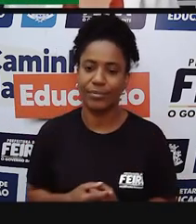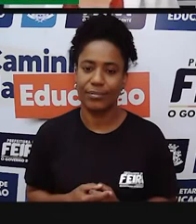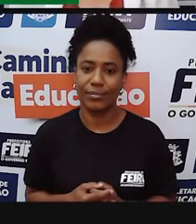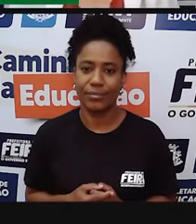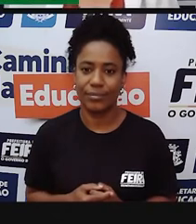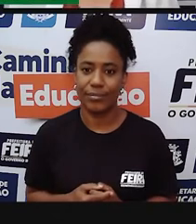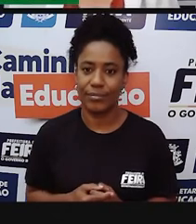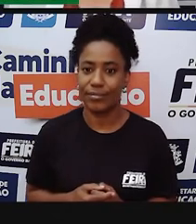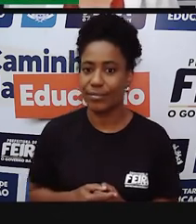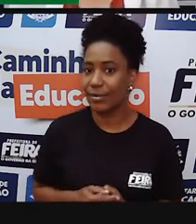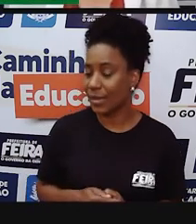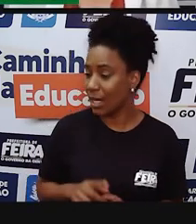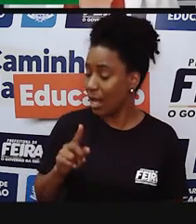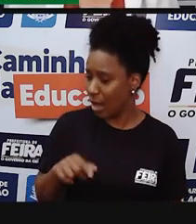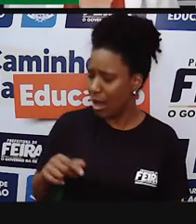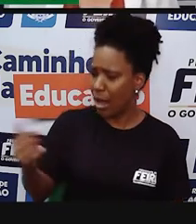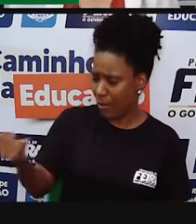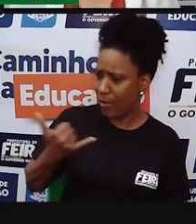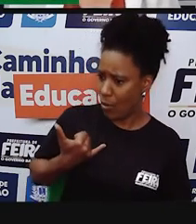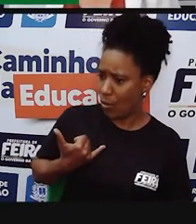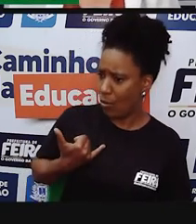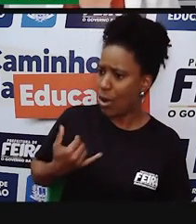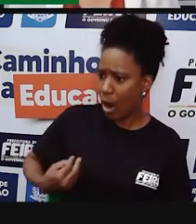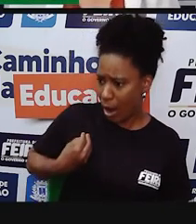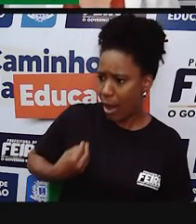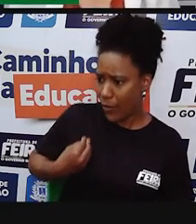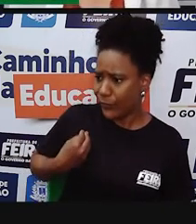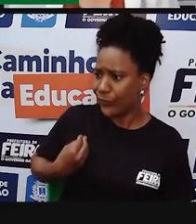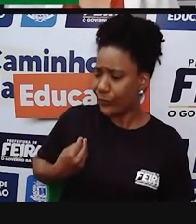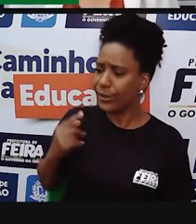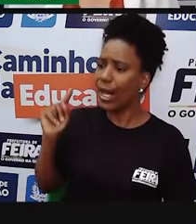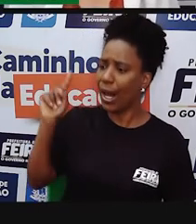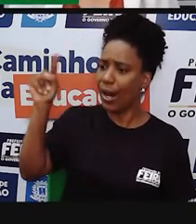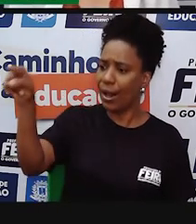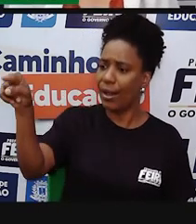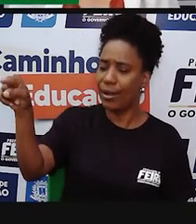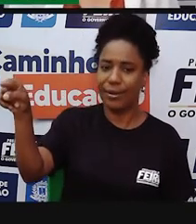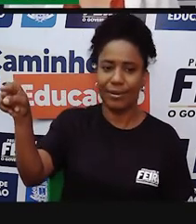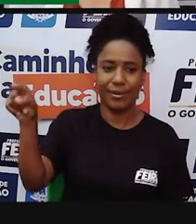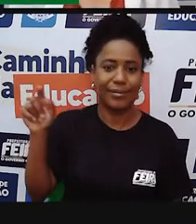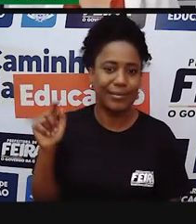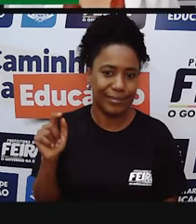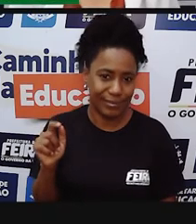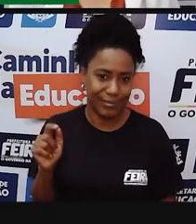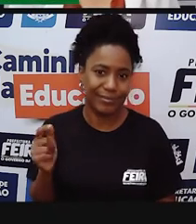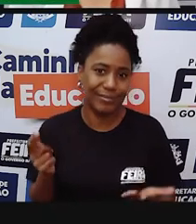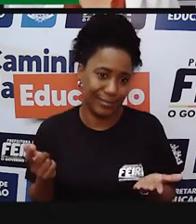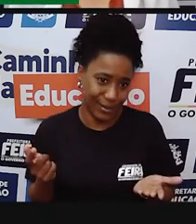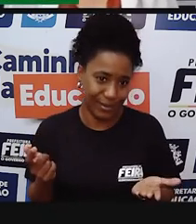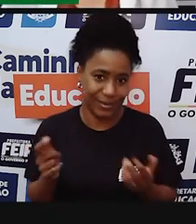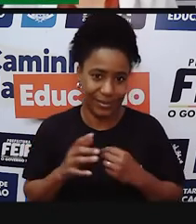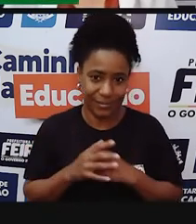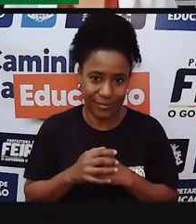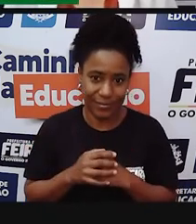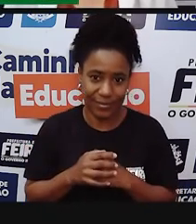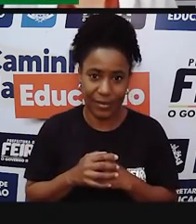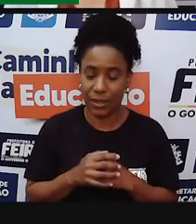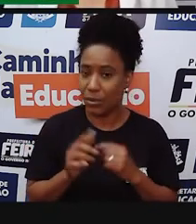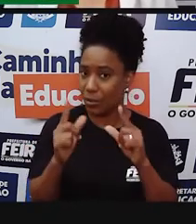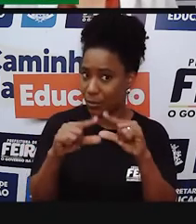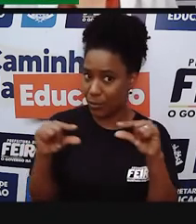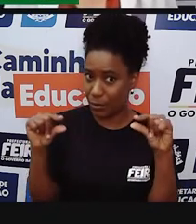ela me disse que ela estava lá que dá um tiro tem que deve refletir Você não acha que